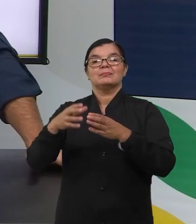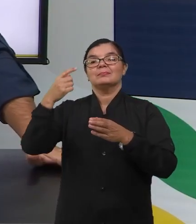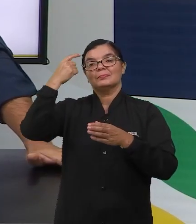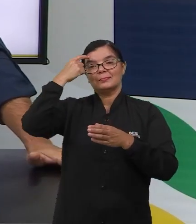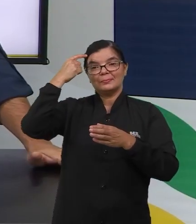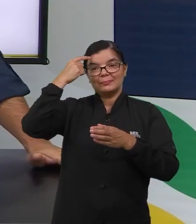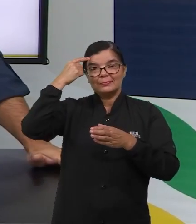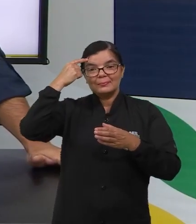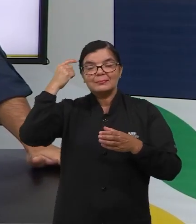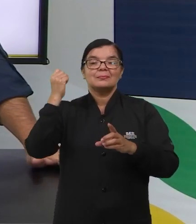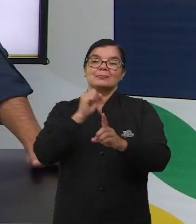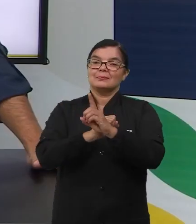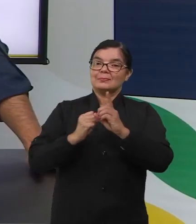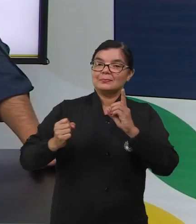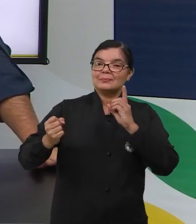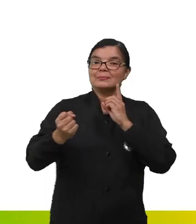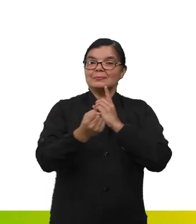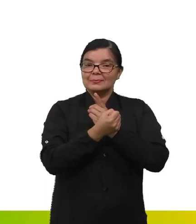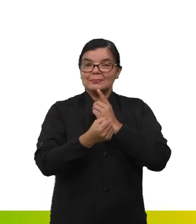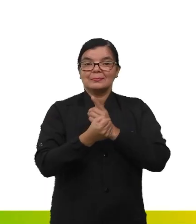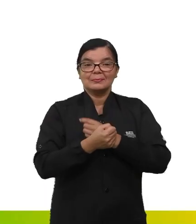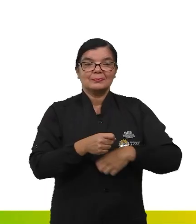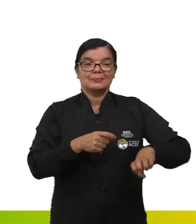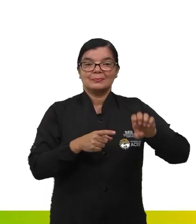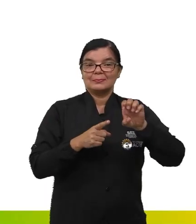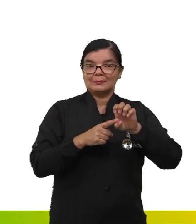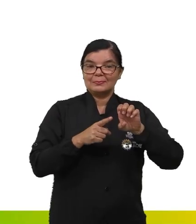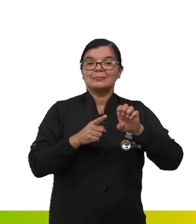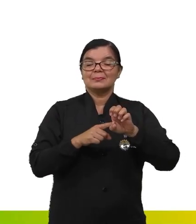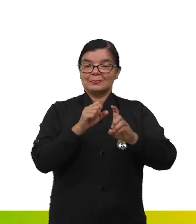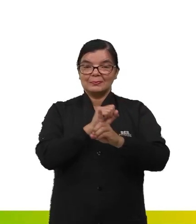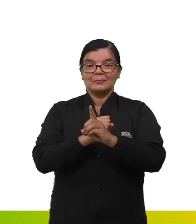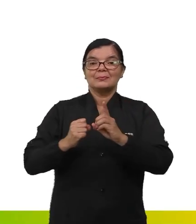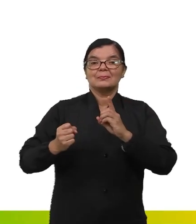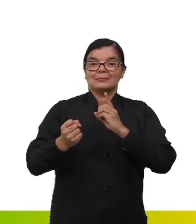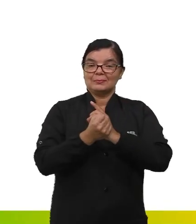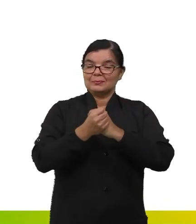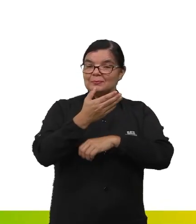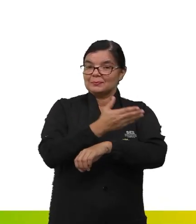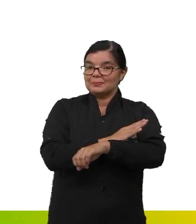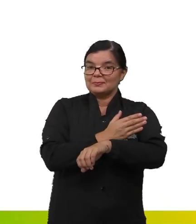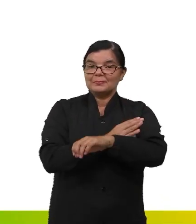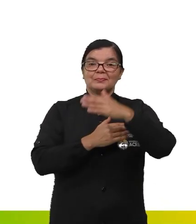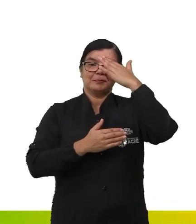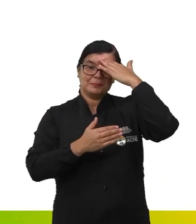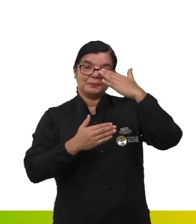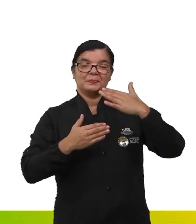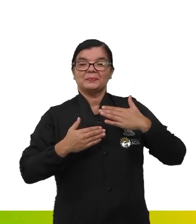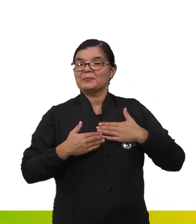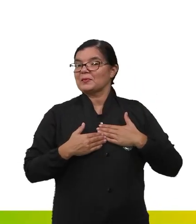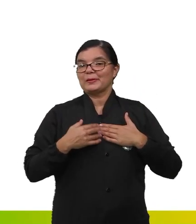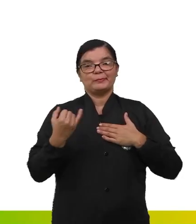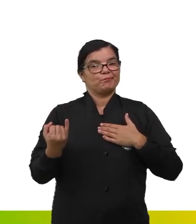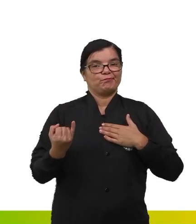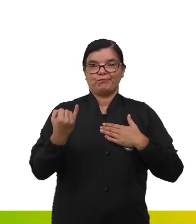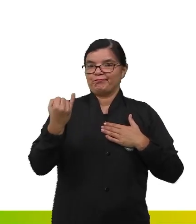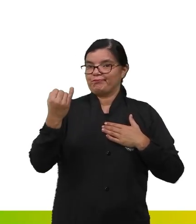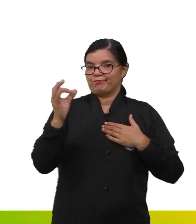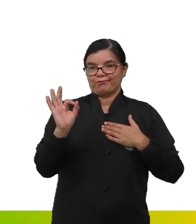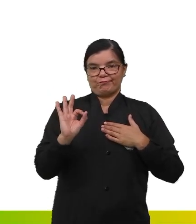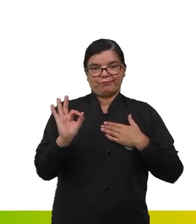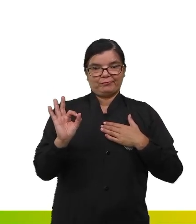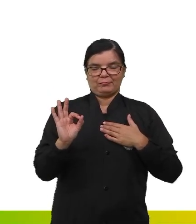pensado para o social. E a alternativa E, o engajamento social através das práticas corporais é